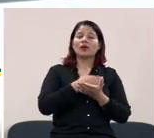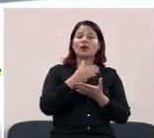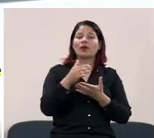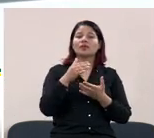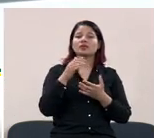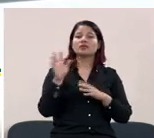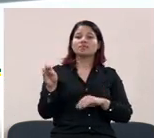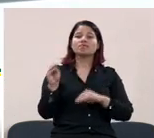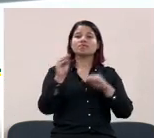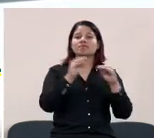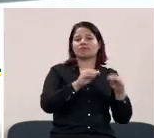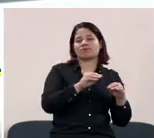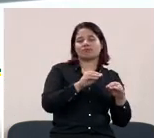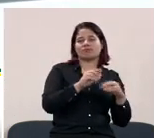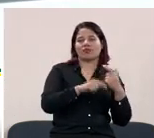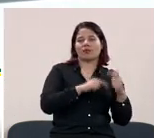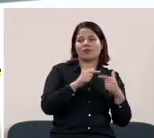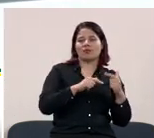transferida para